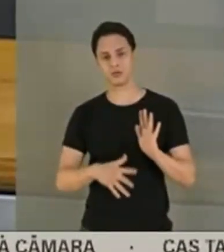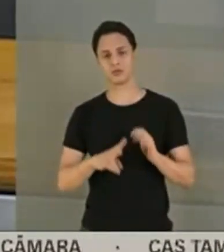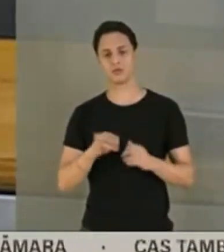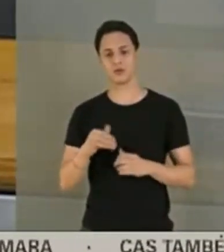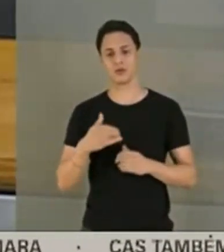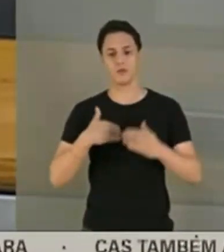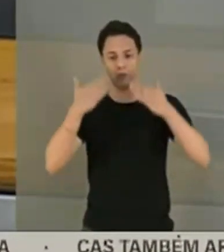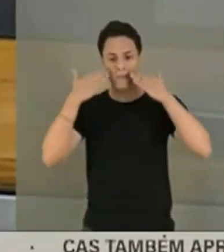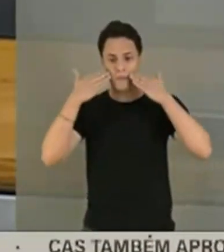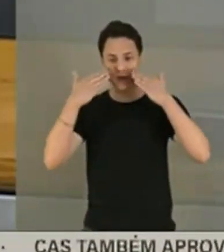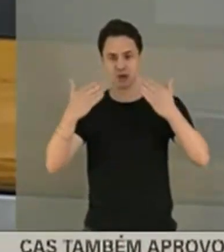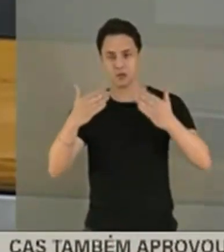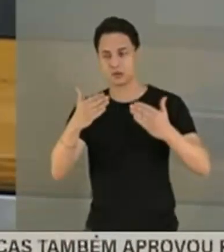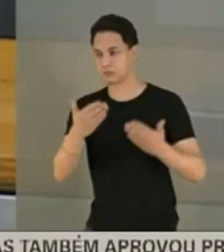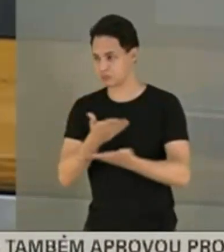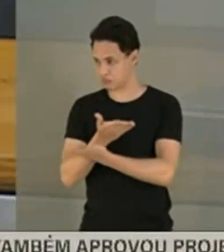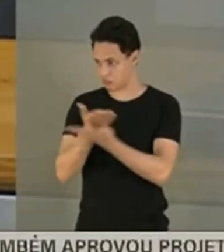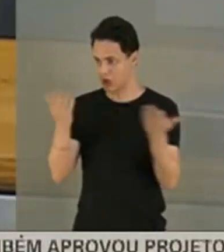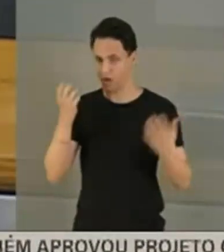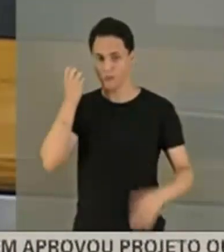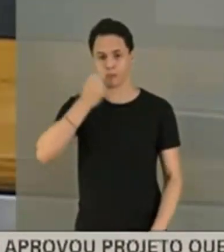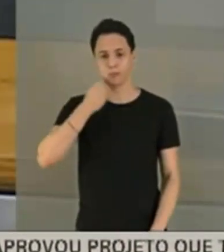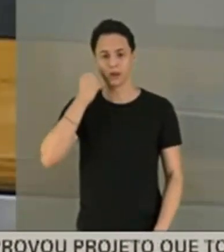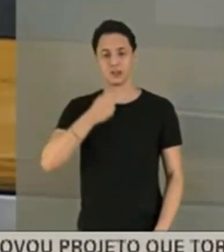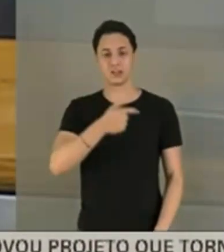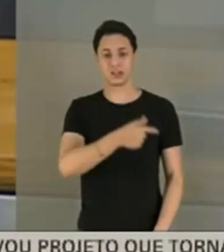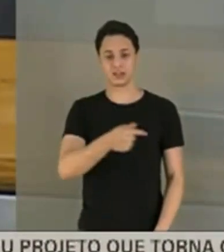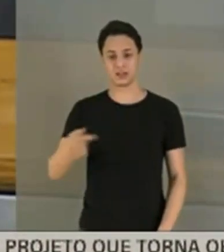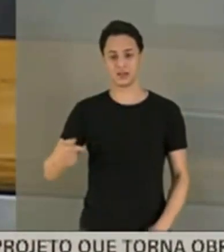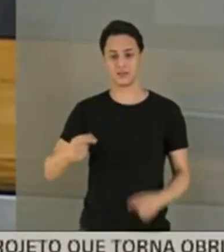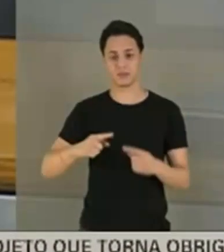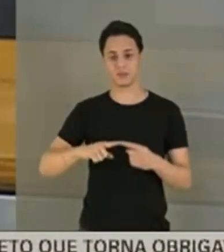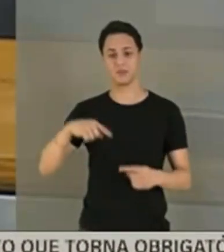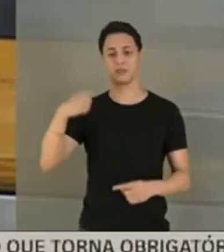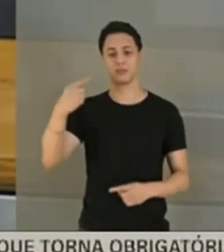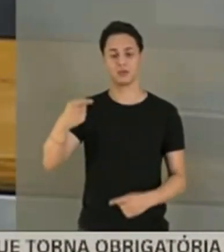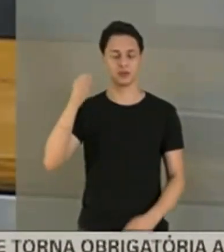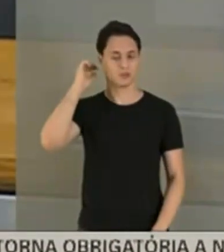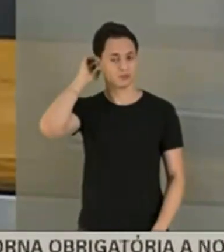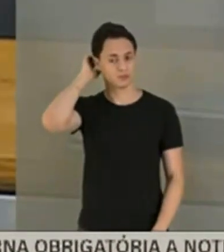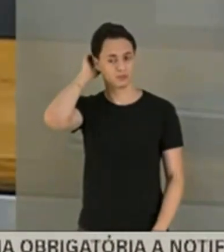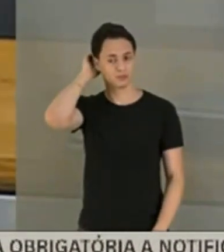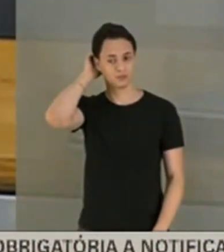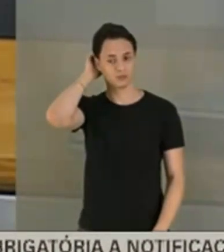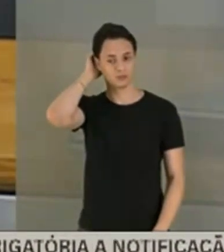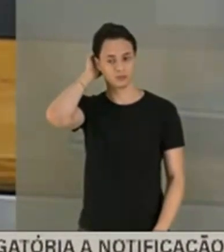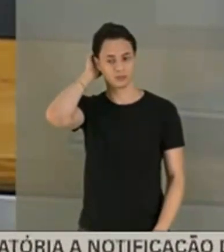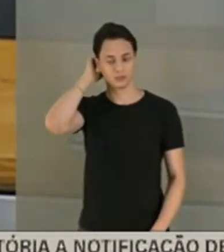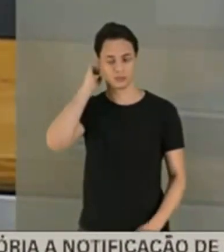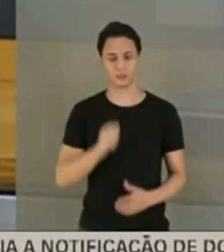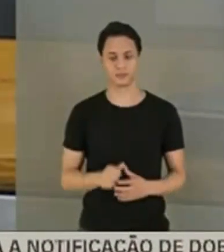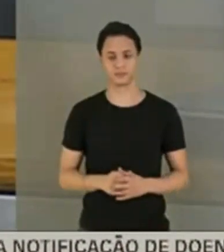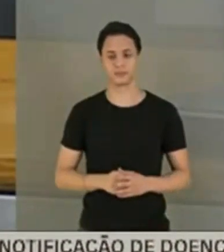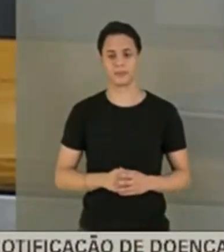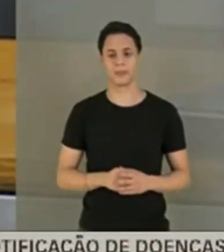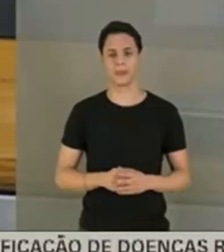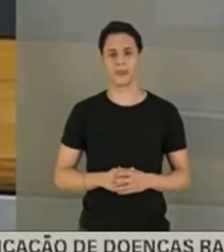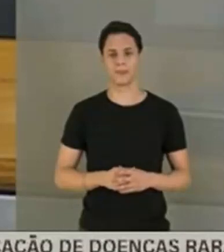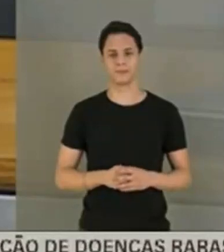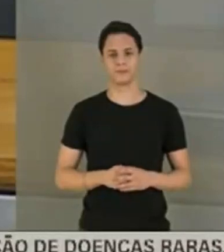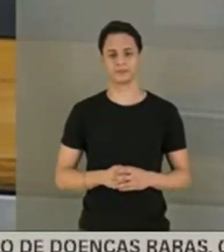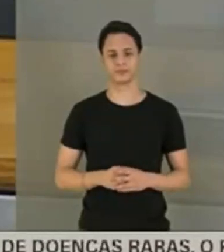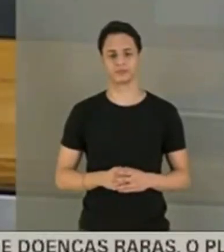vou apresentar para os colegas na semana que vem. Eu queria dizer também